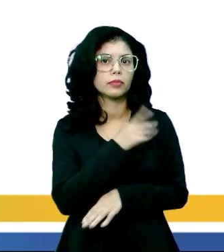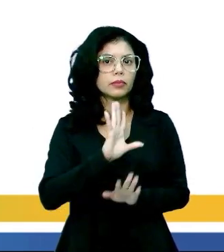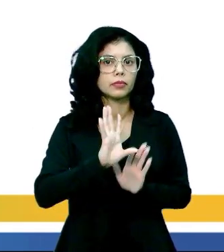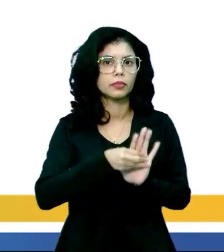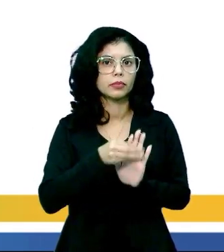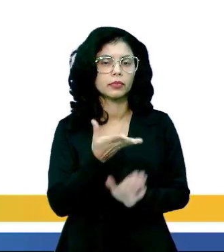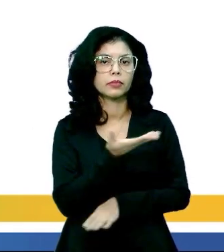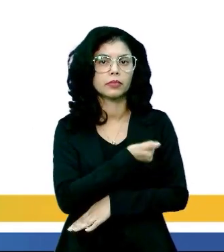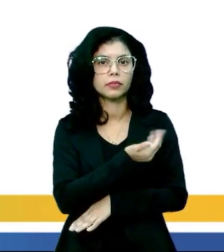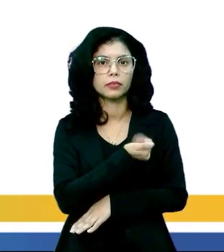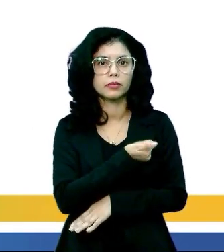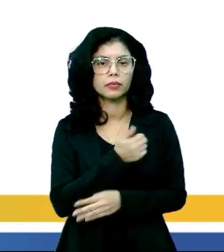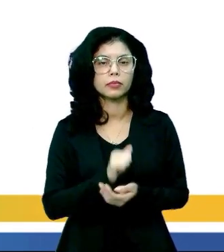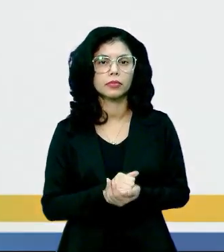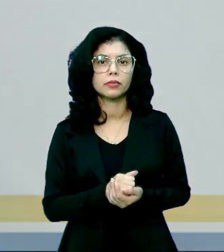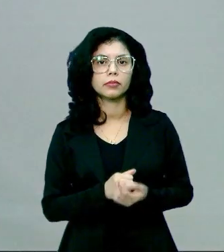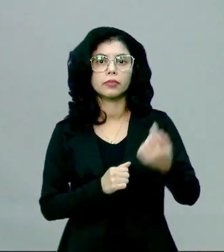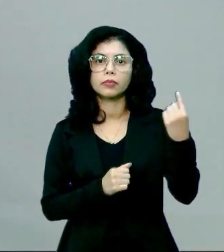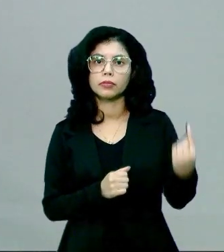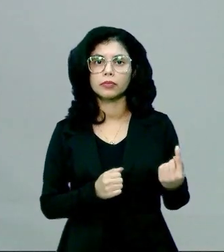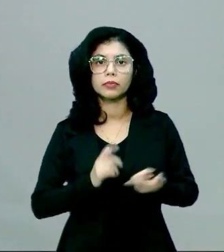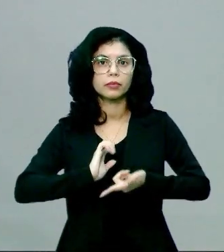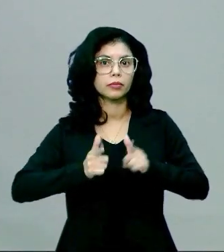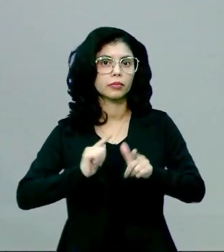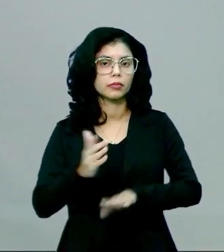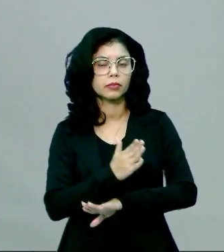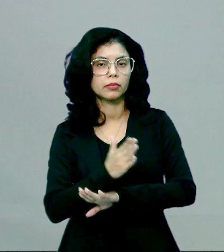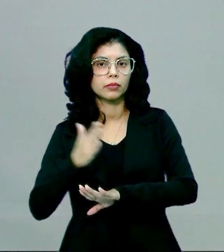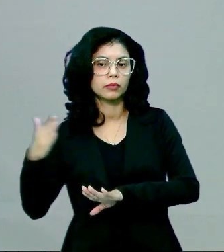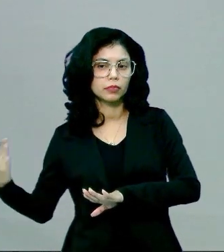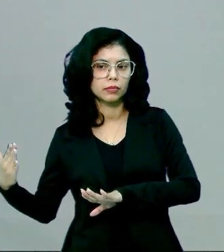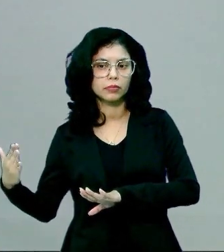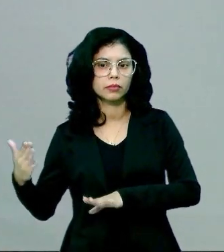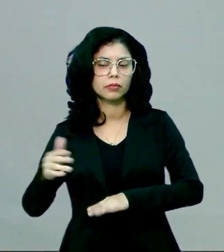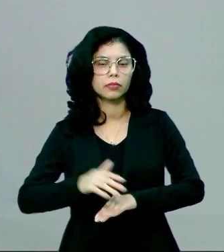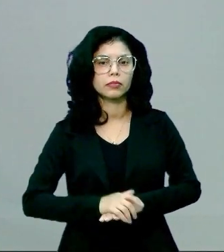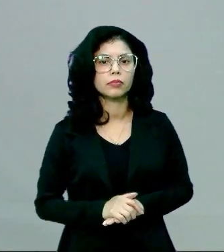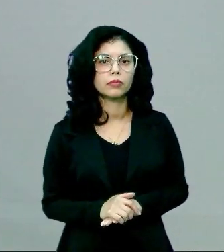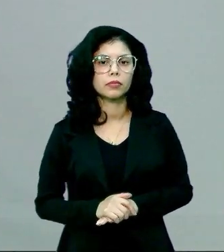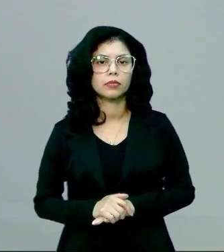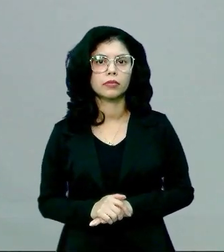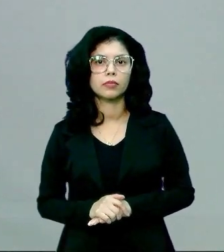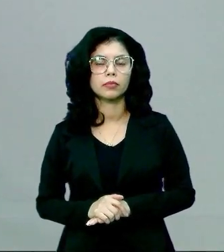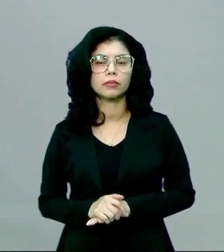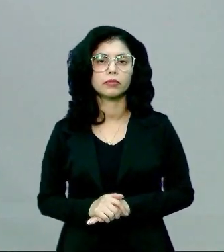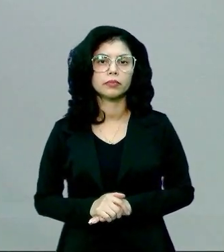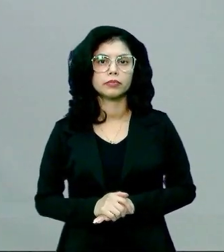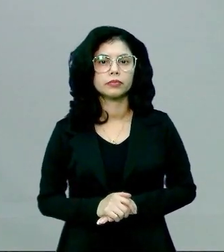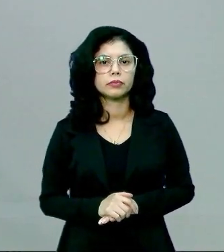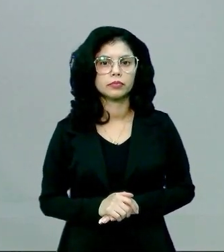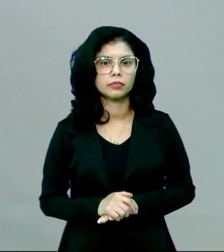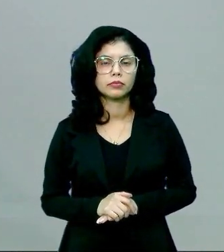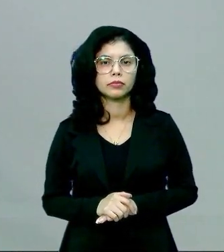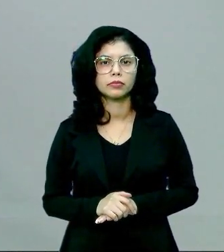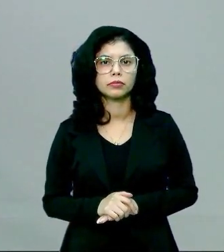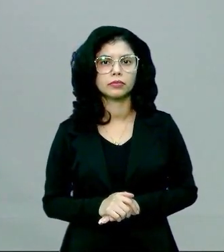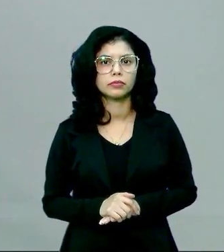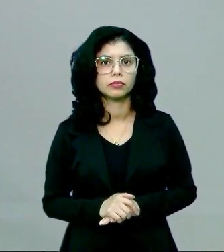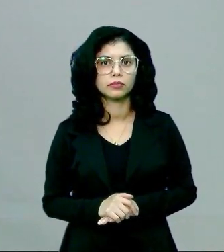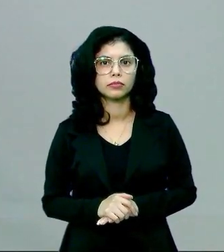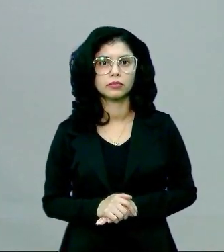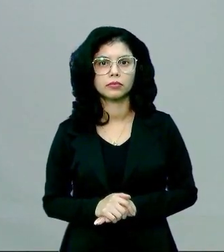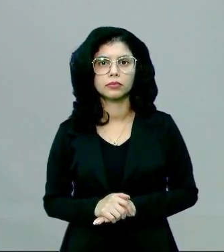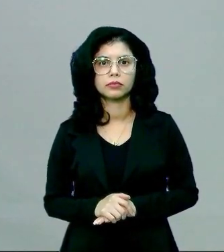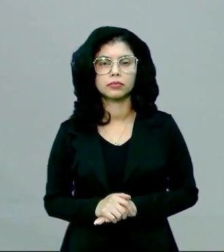os números para um lado, certo? A gente coloca tudo que tem letra de um lado e o número que não tem letra